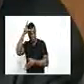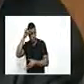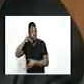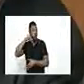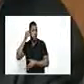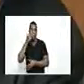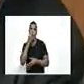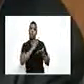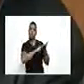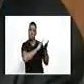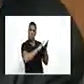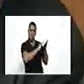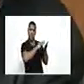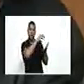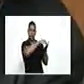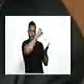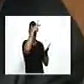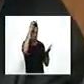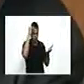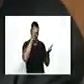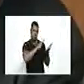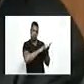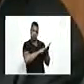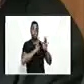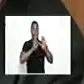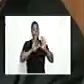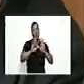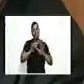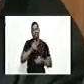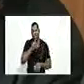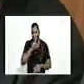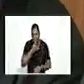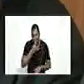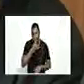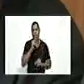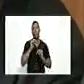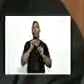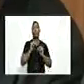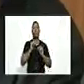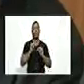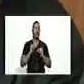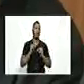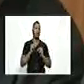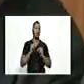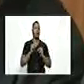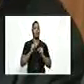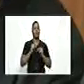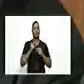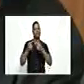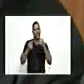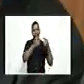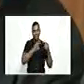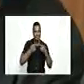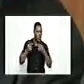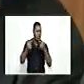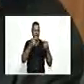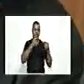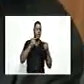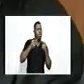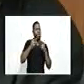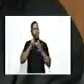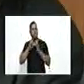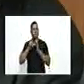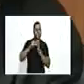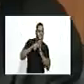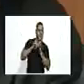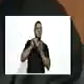executivo por esse entendimento mas infelizmente dizer que a pauta toda de negociação ela foi